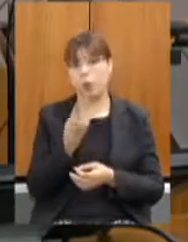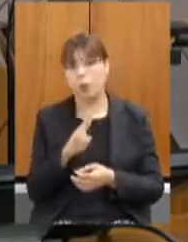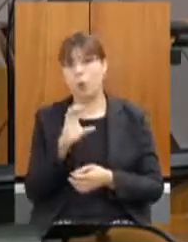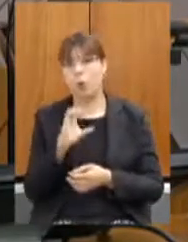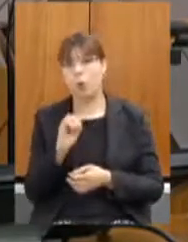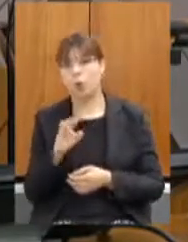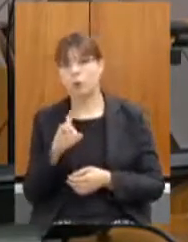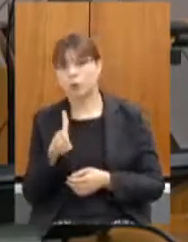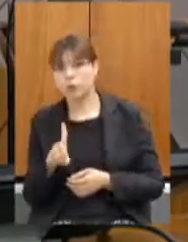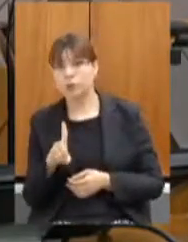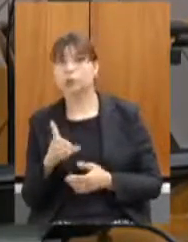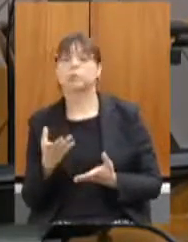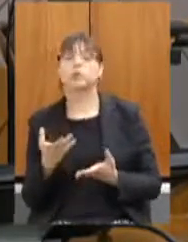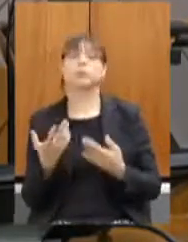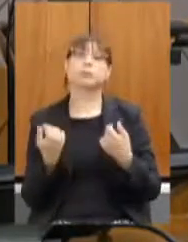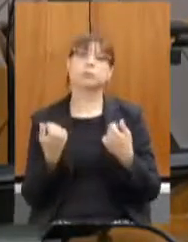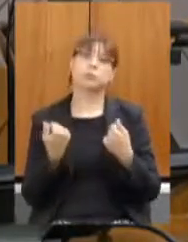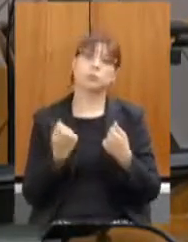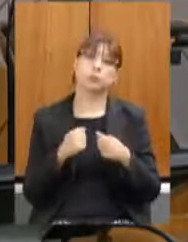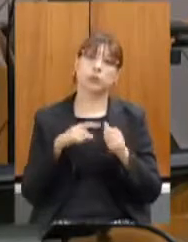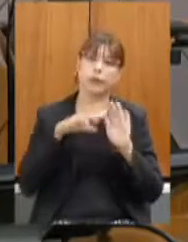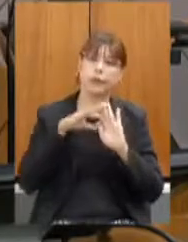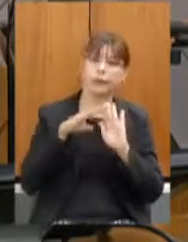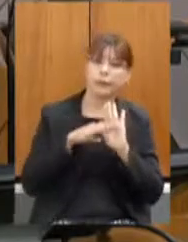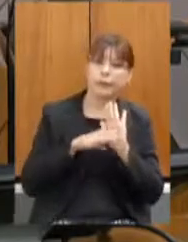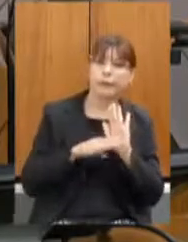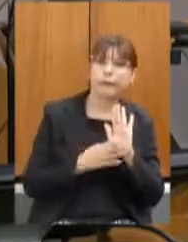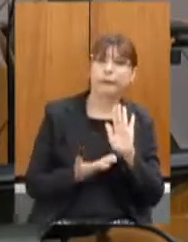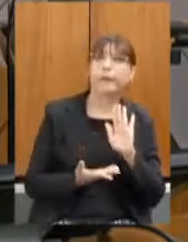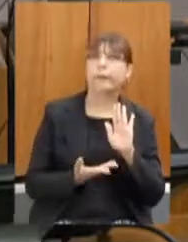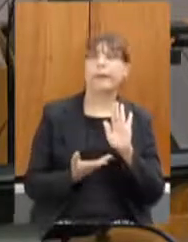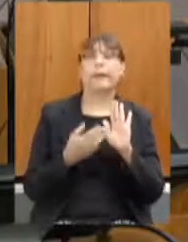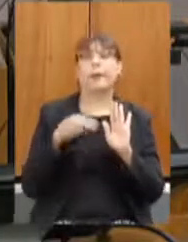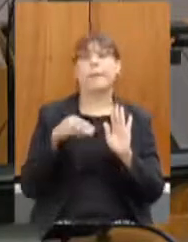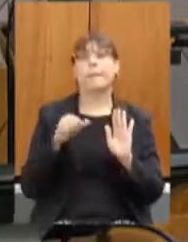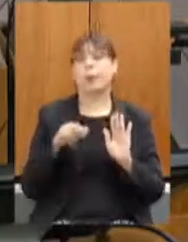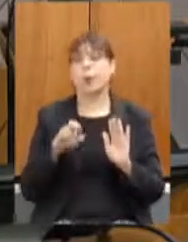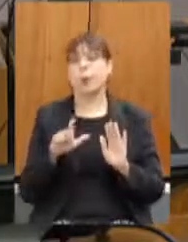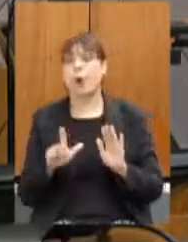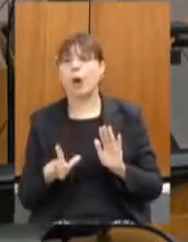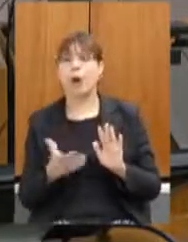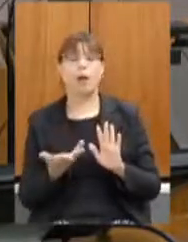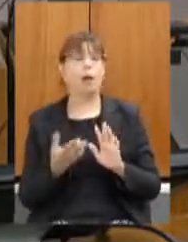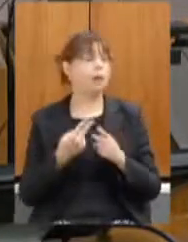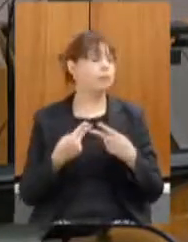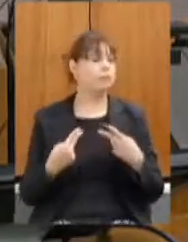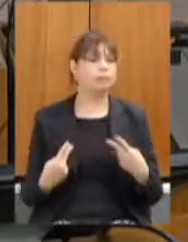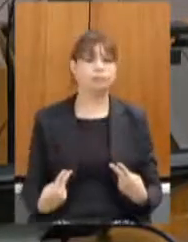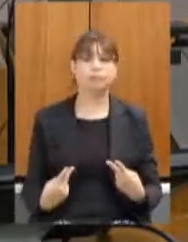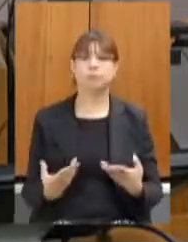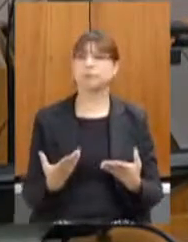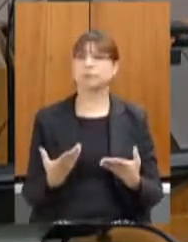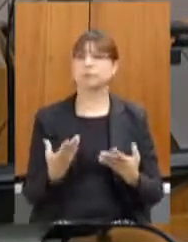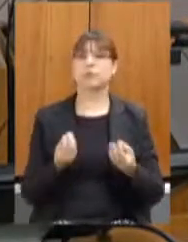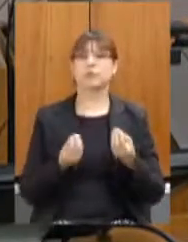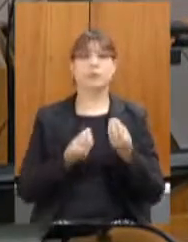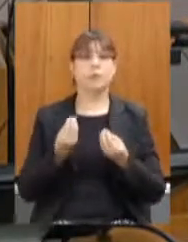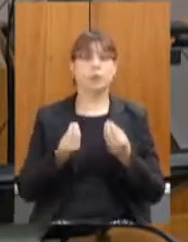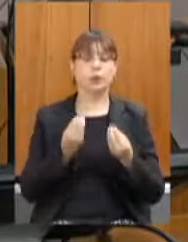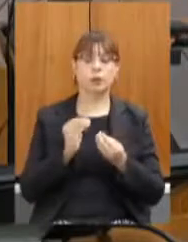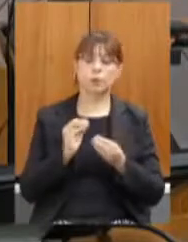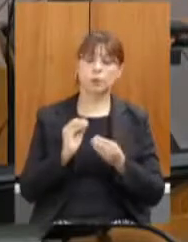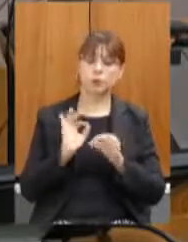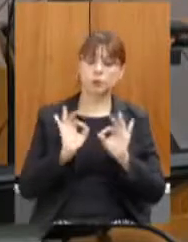manual de Diagnóstico é protocolo de uma forma geral as orientações dos planos marcas regionais